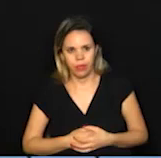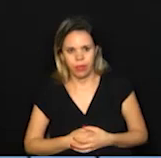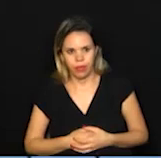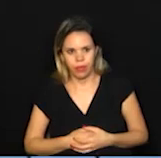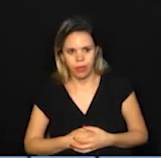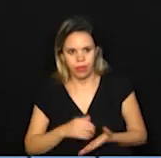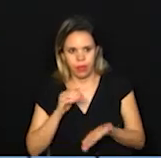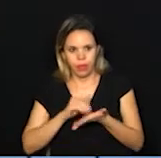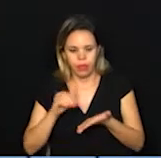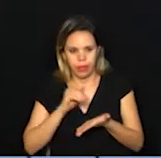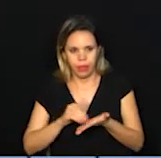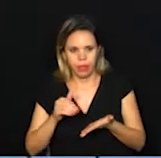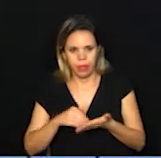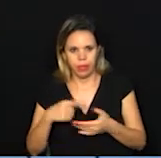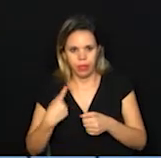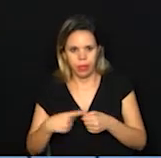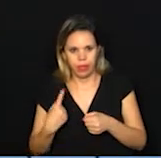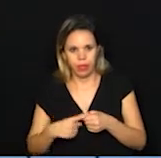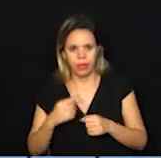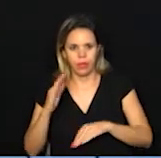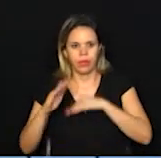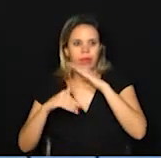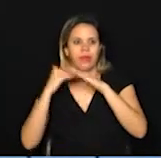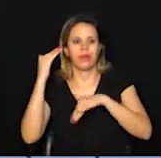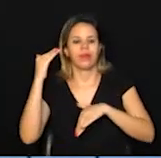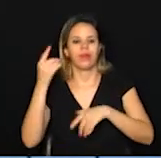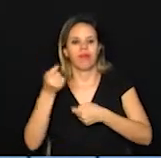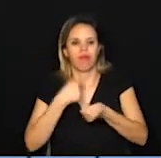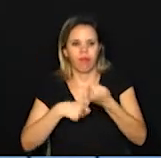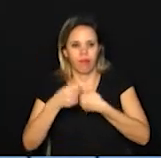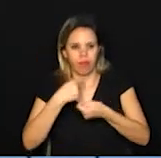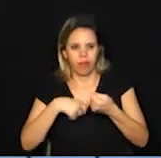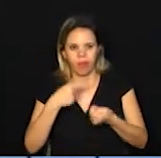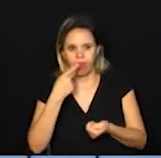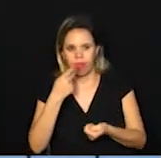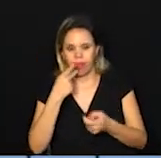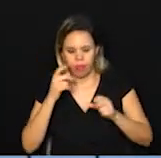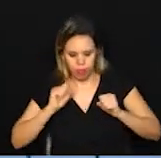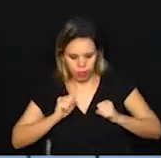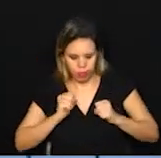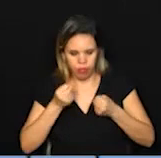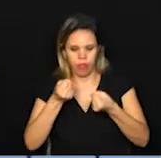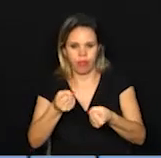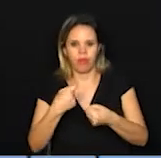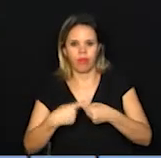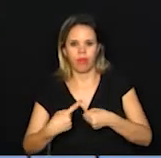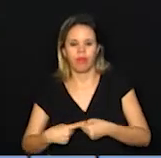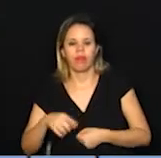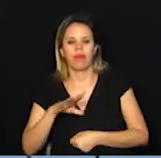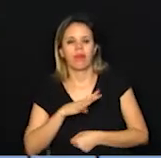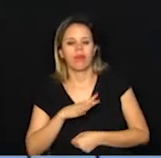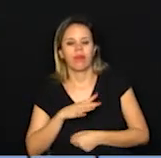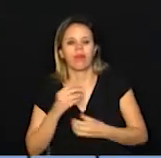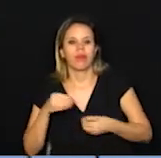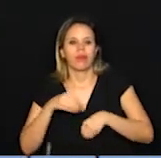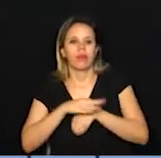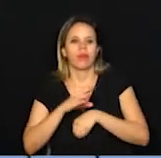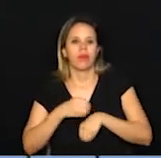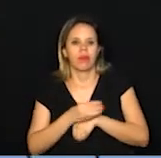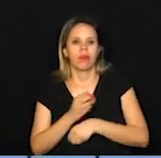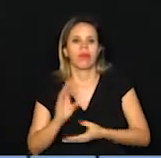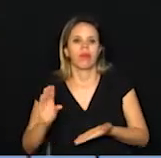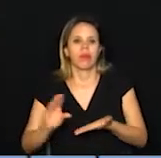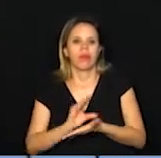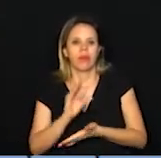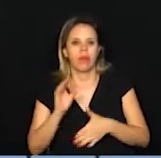A secretária municipal de Desenvolvimento Econômico falou dos esforços do município para trazer crédito